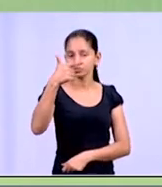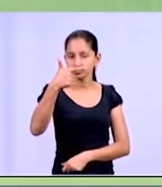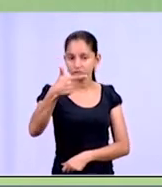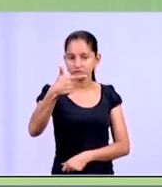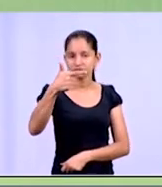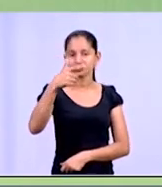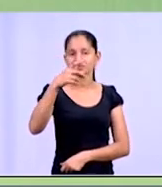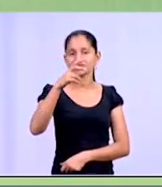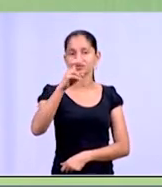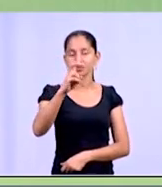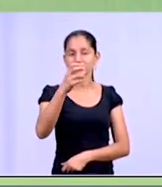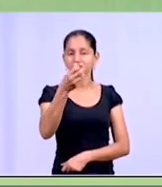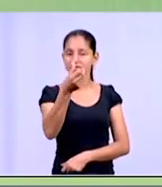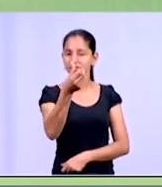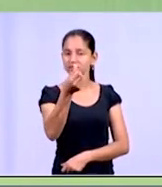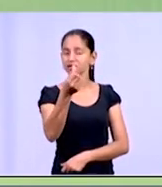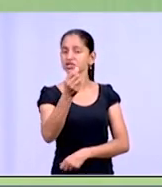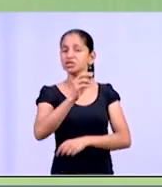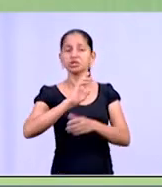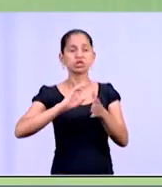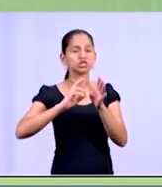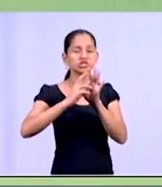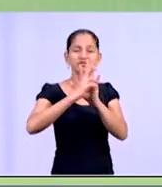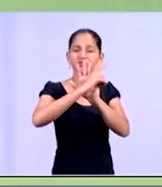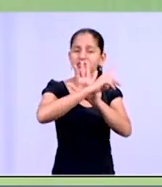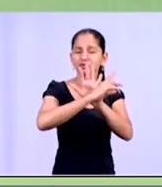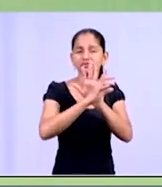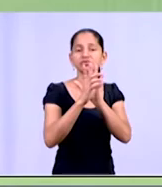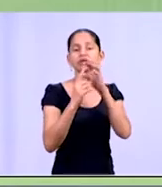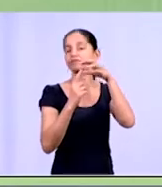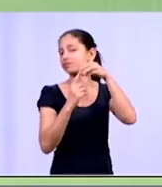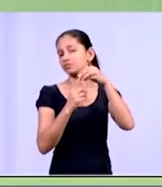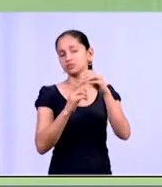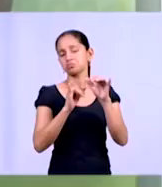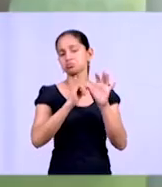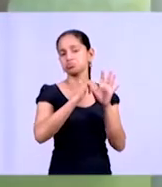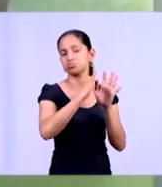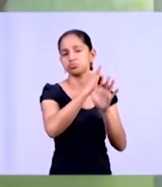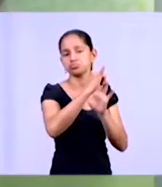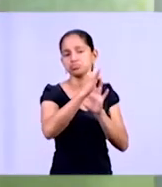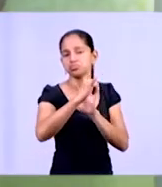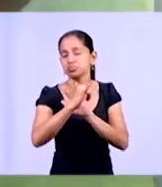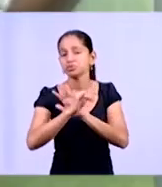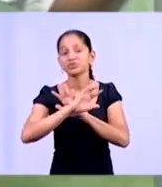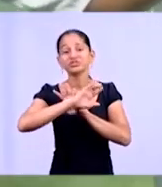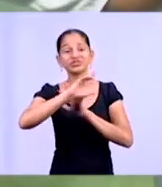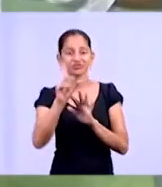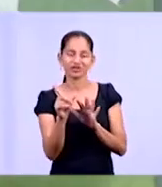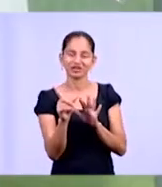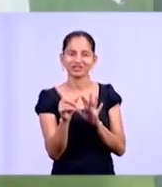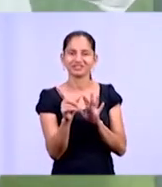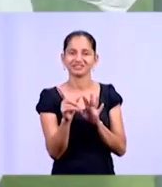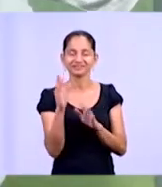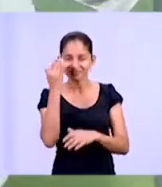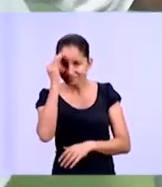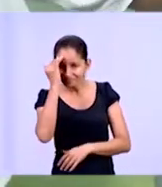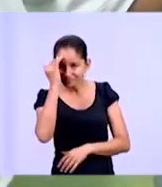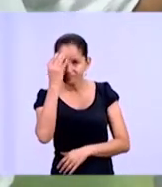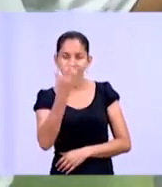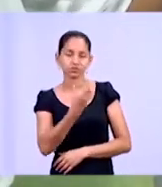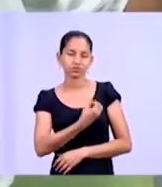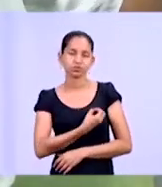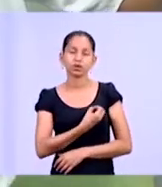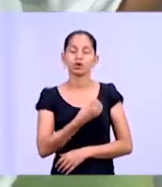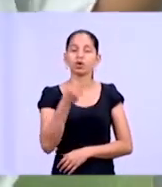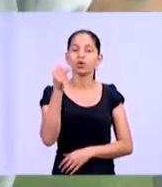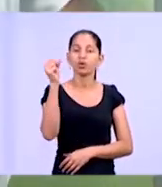256 tipos de informações que eu posso passar de um para o outro. Por isso que a gente deu o nome desse número, esse número